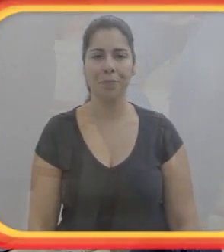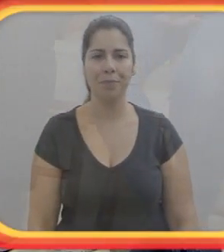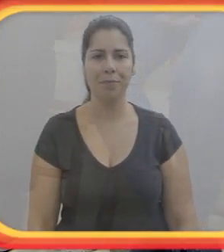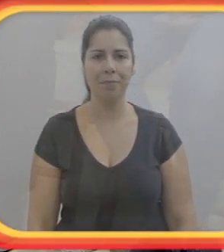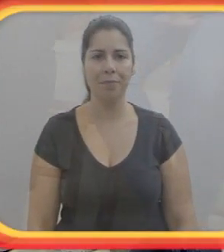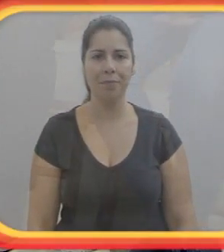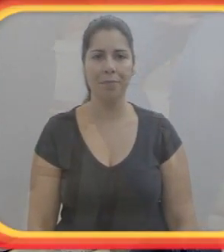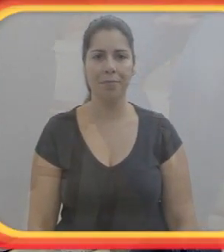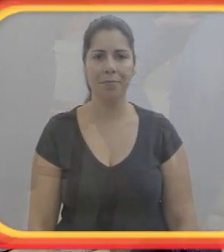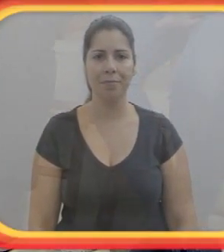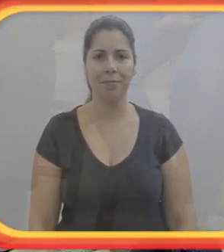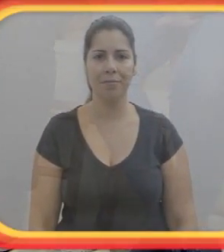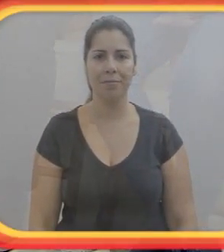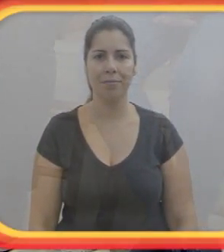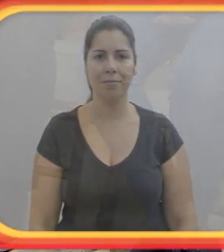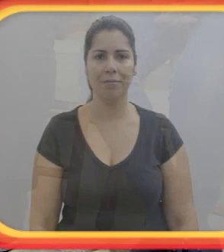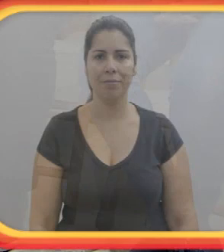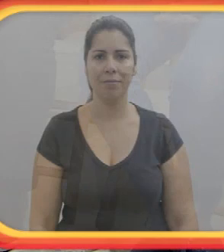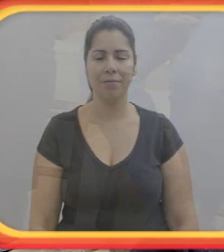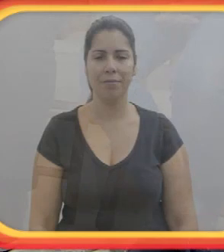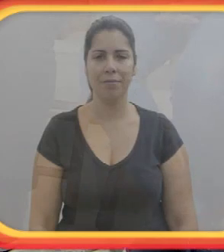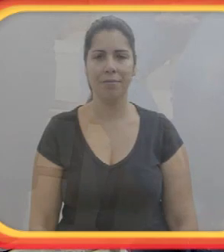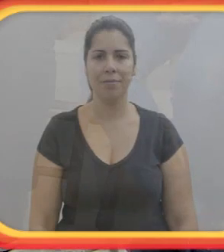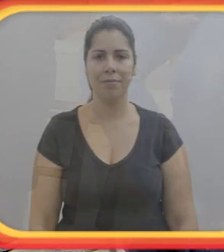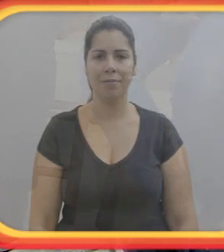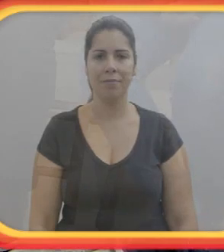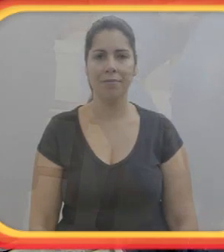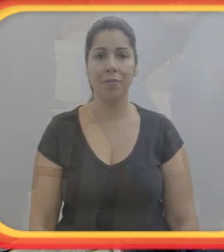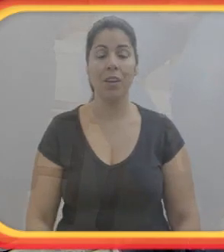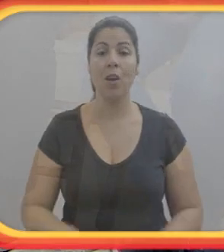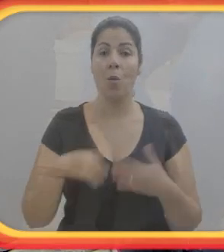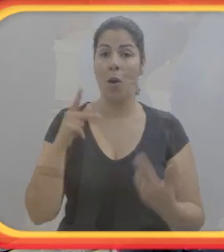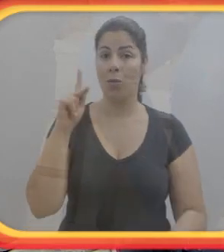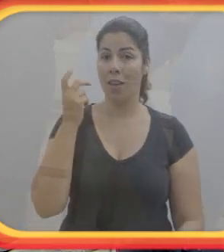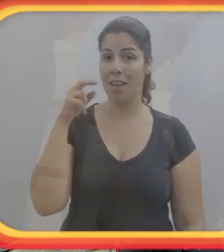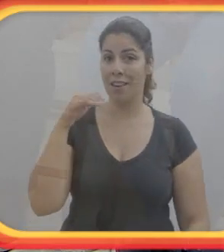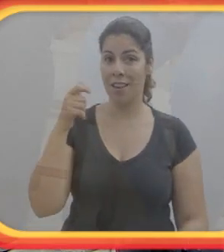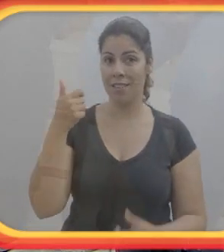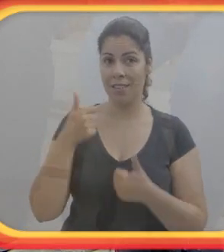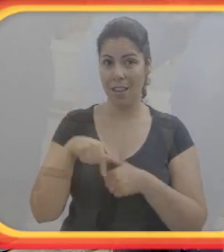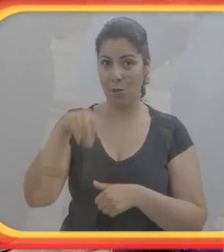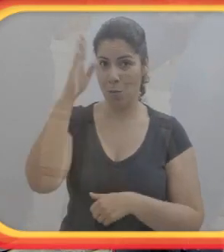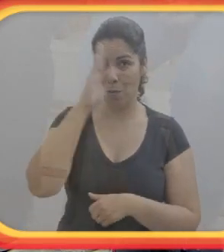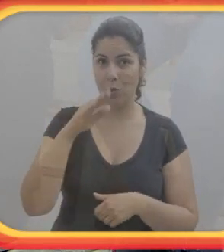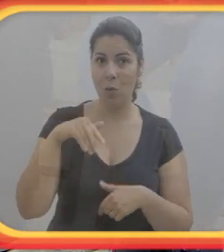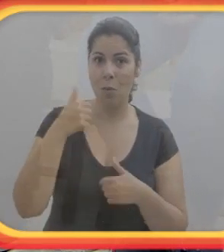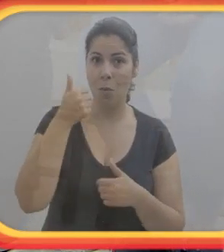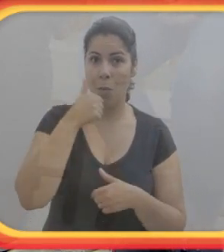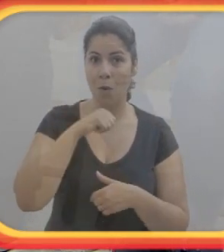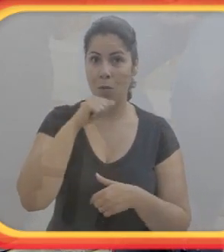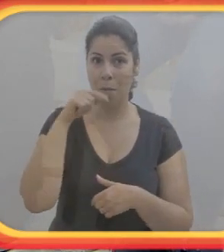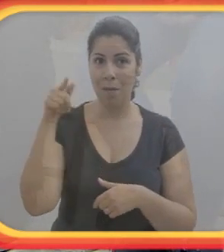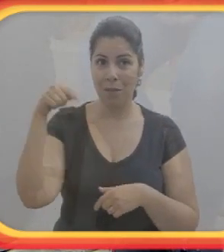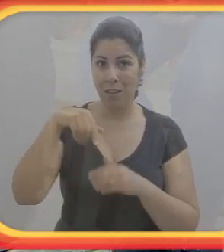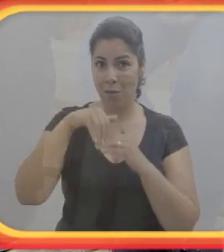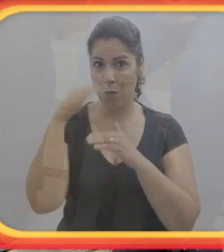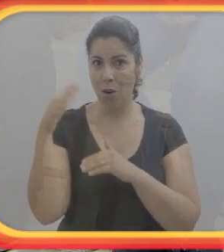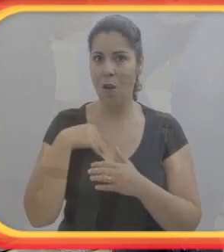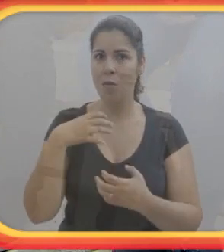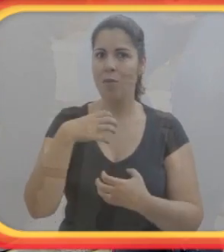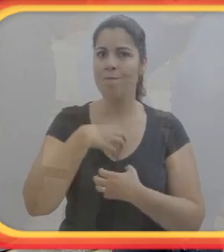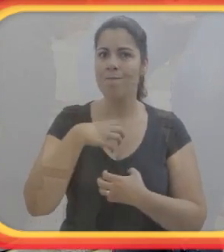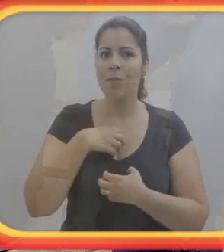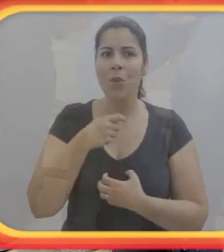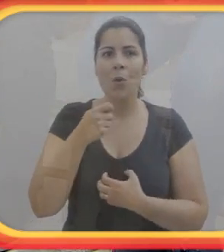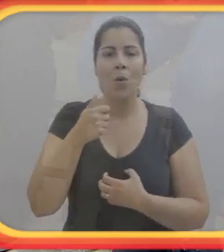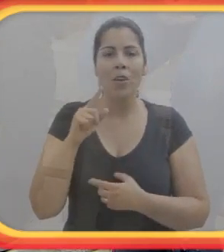ele está sonhando. Ele está pensando num futuro para ele. Então, aquilo foi muito marcante para mim. Que história bacana. Eu me emocionei. E, de novo, olha aí a